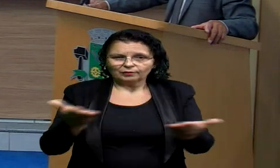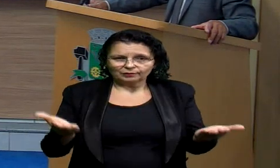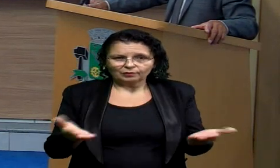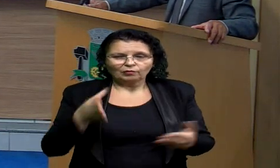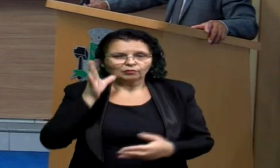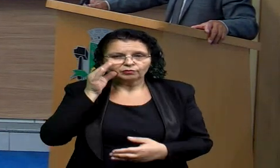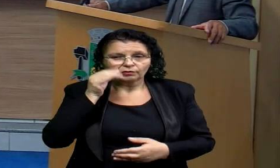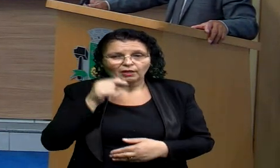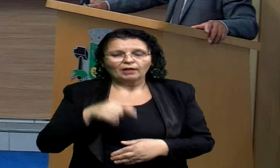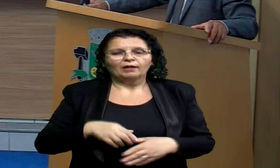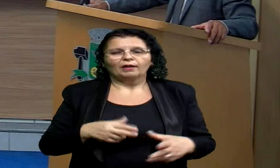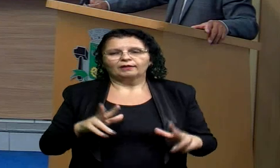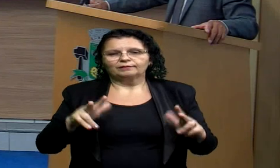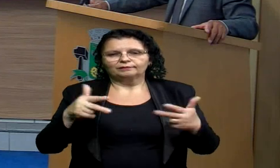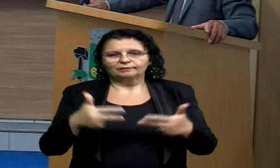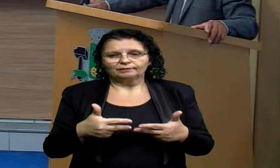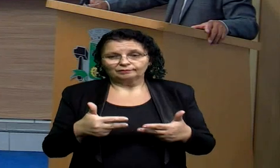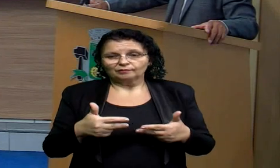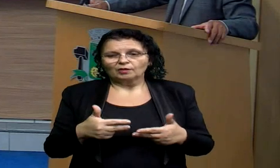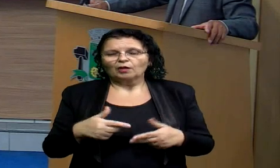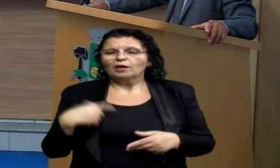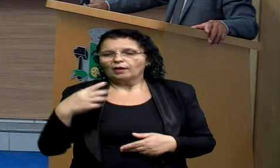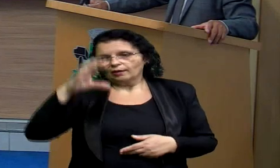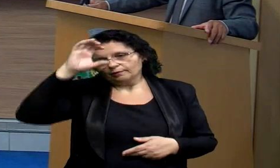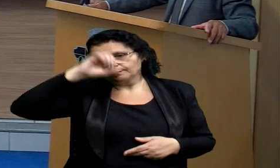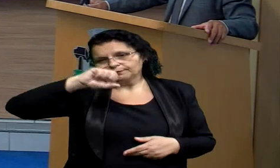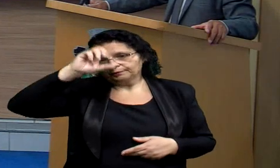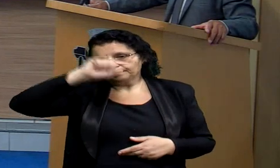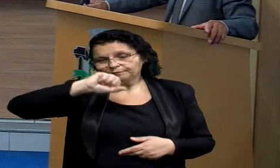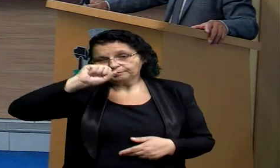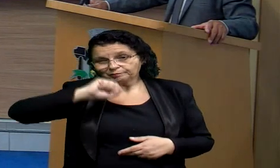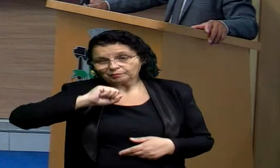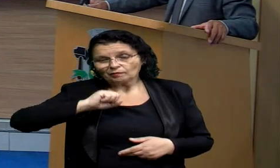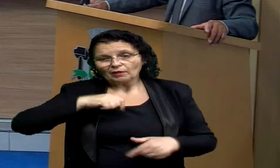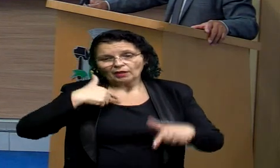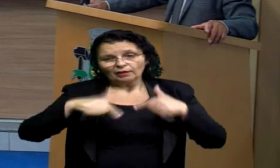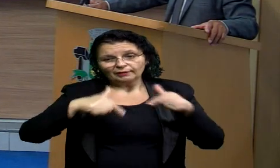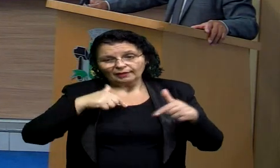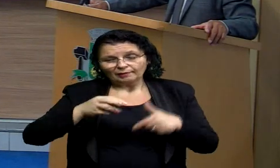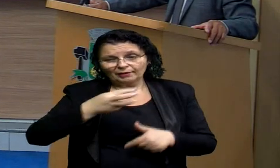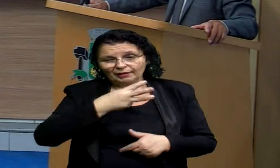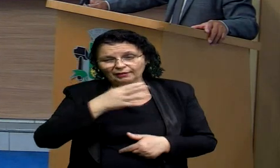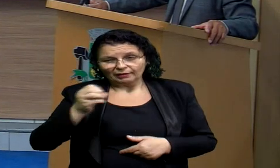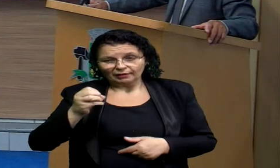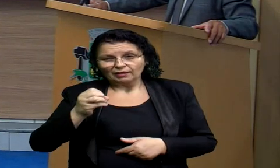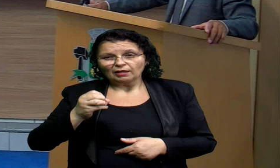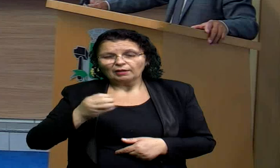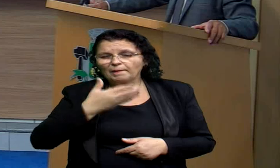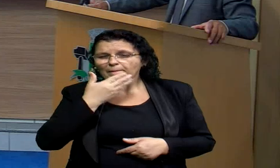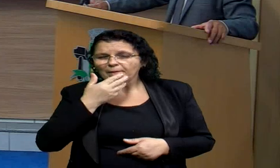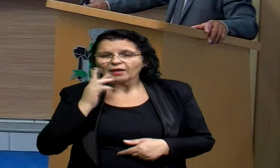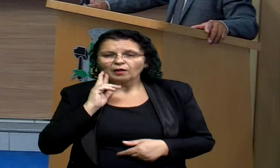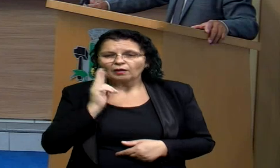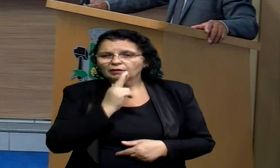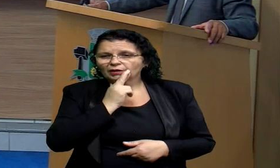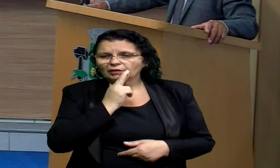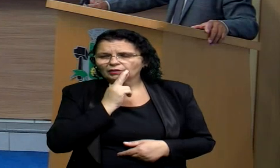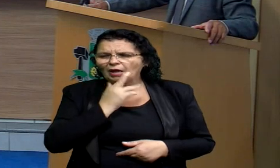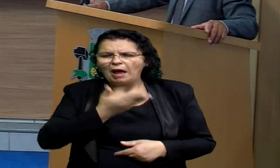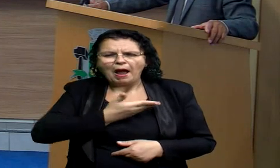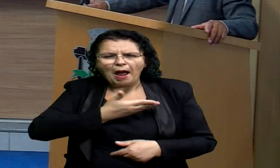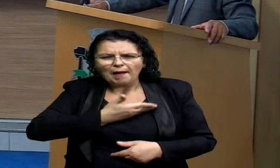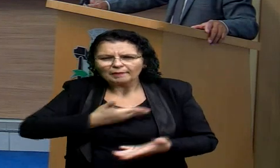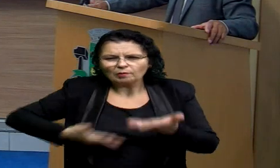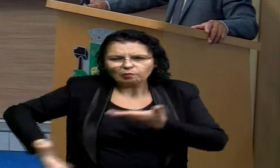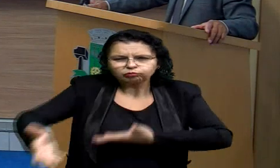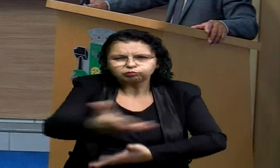funcionar dessa casa graças a meu bom Deus é assim que eu aprendi eu trabalhei 30 anos nos melhor restaurantes de São Paulo não deixei ind amizade em lugar